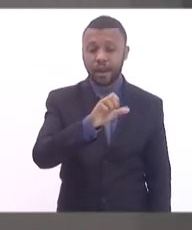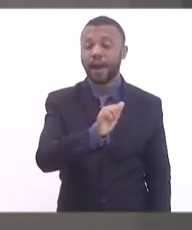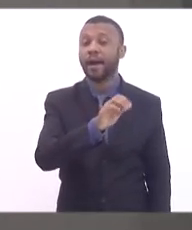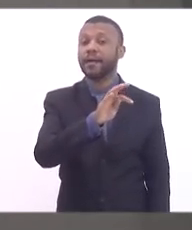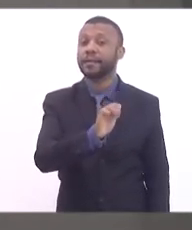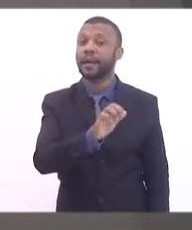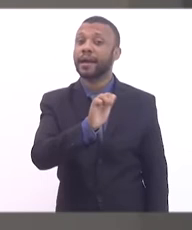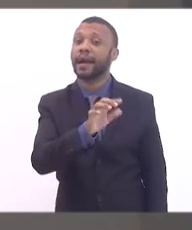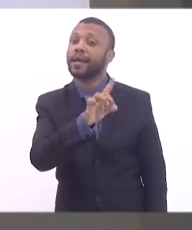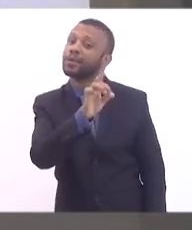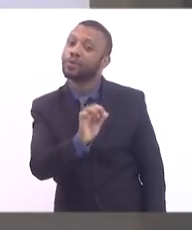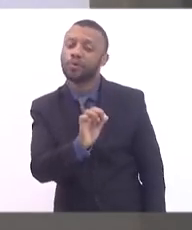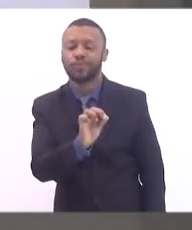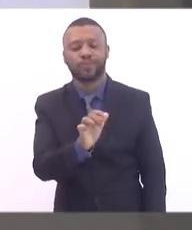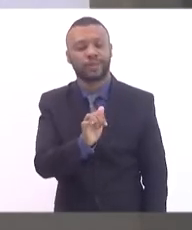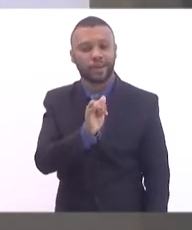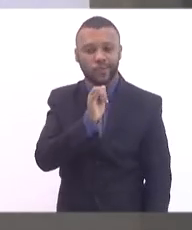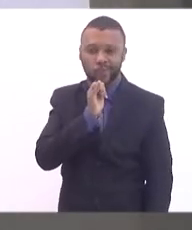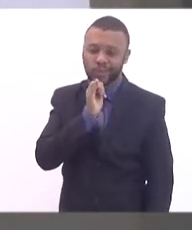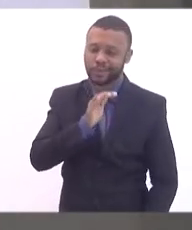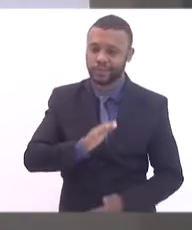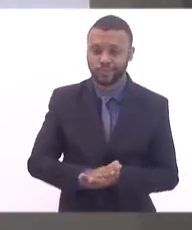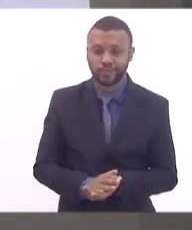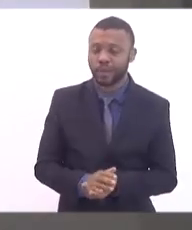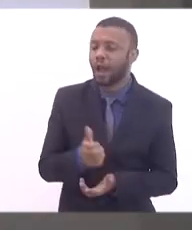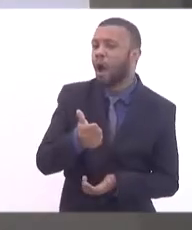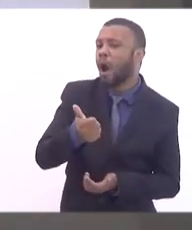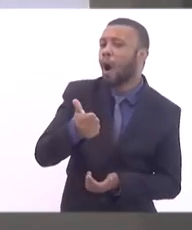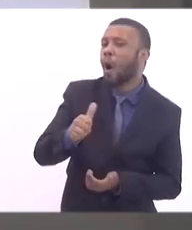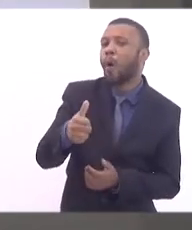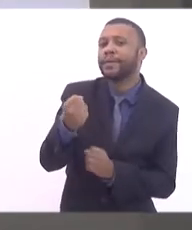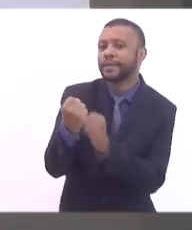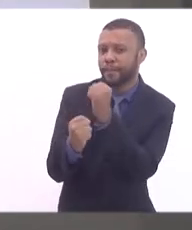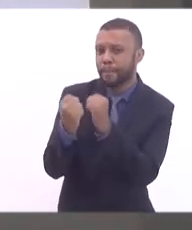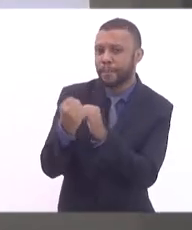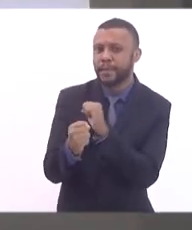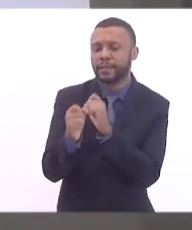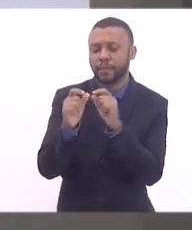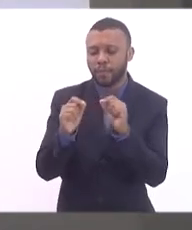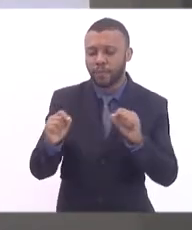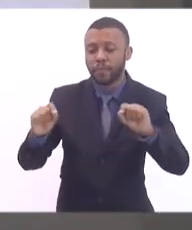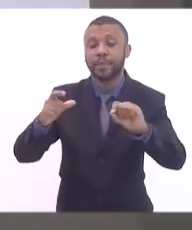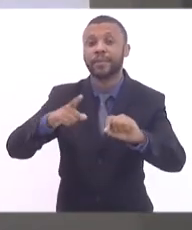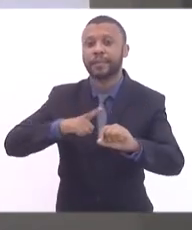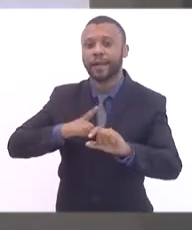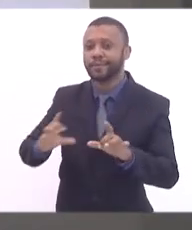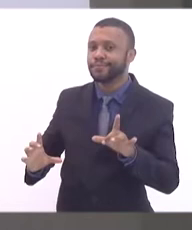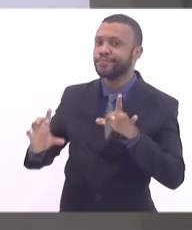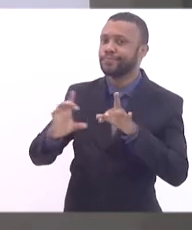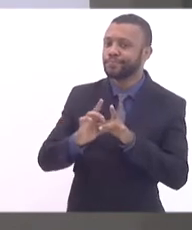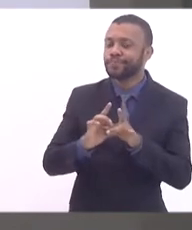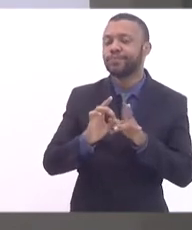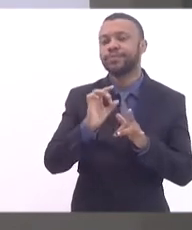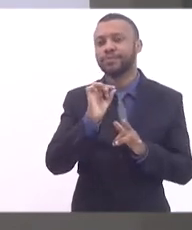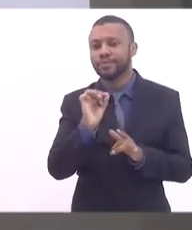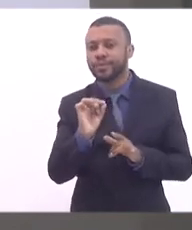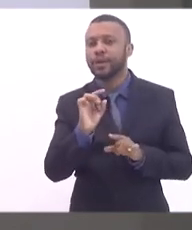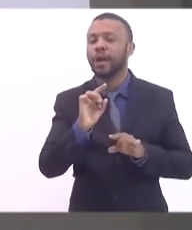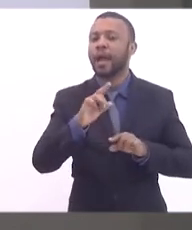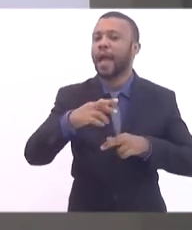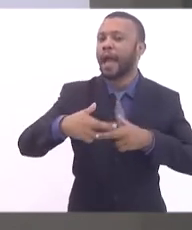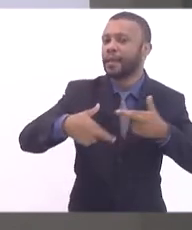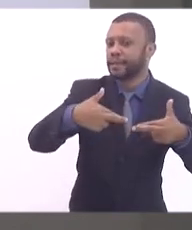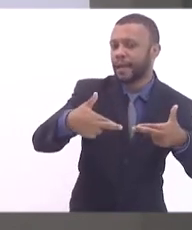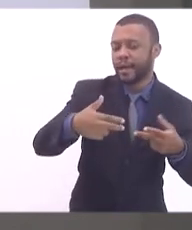e onze onze por cento na 11 empresas é ação para o benefício da reciclagem 13 para Farma coisa e